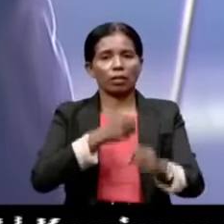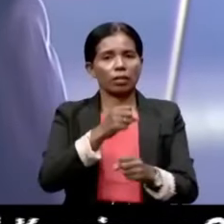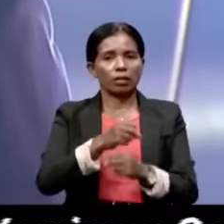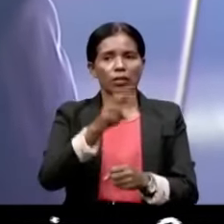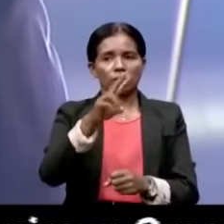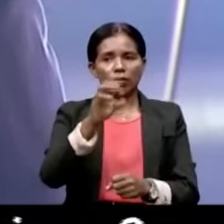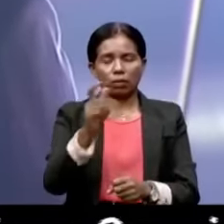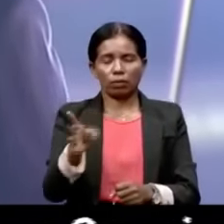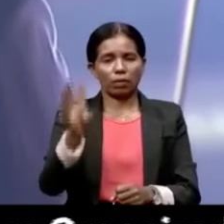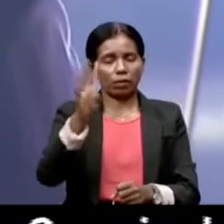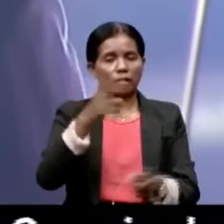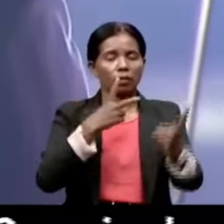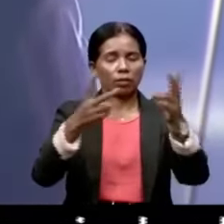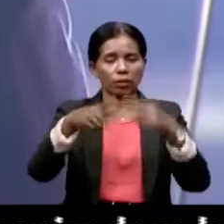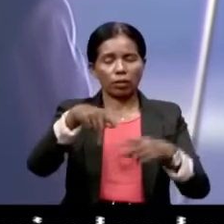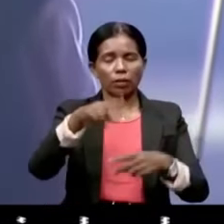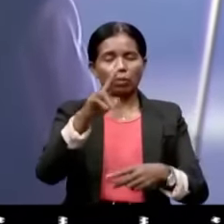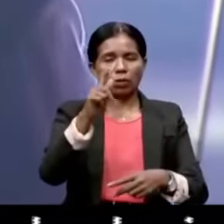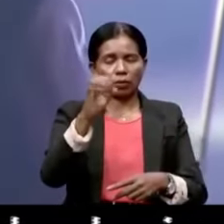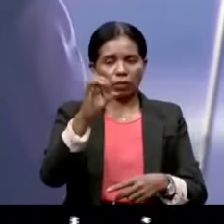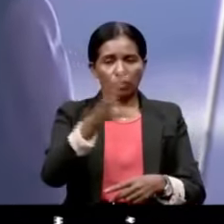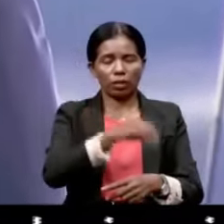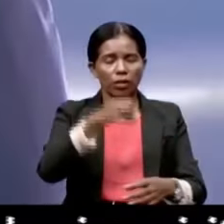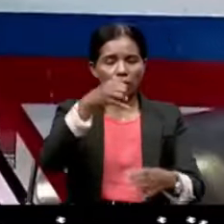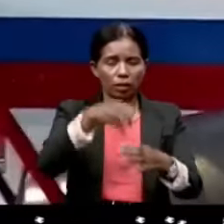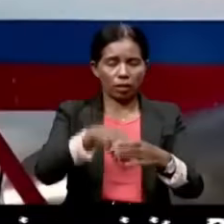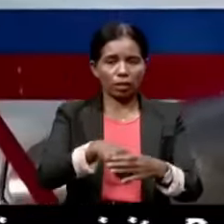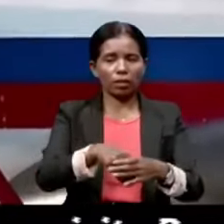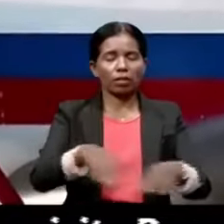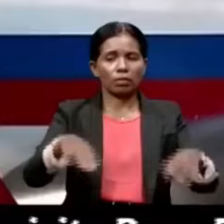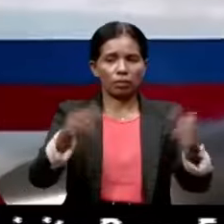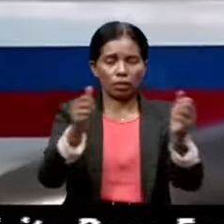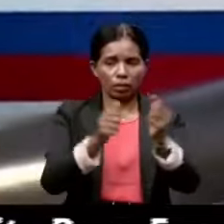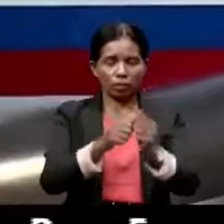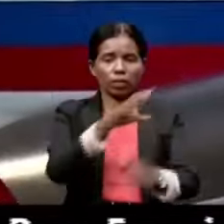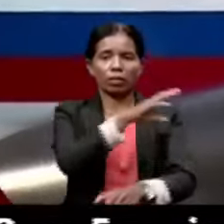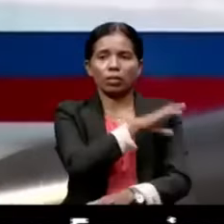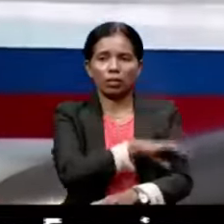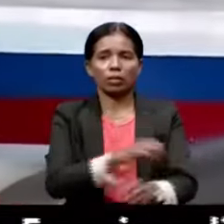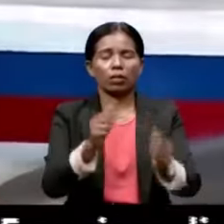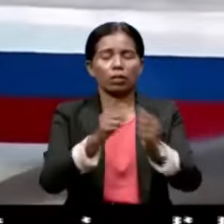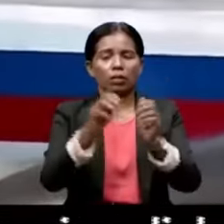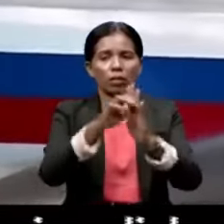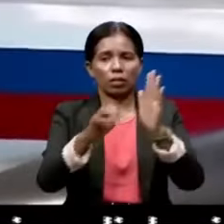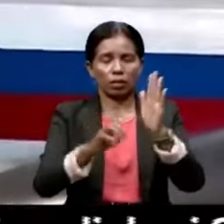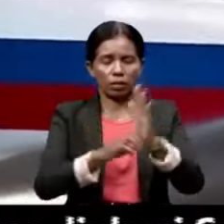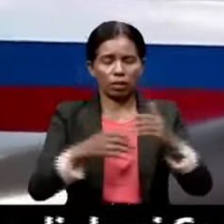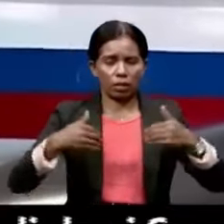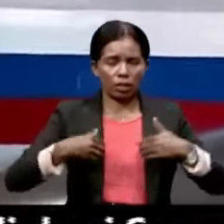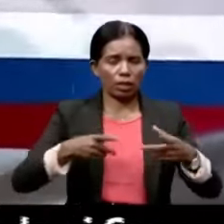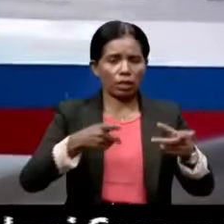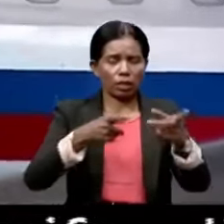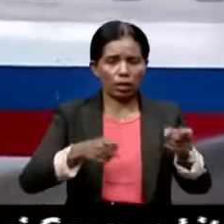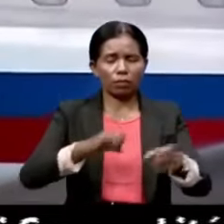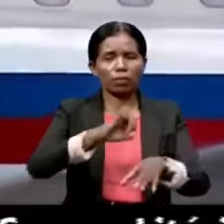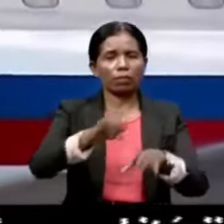nilaran. Iha visita ne Putin promete atu haklean liutan a relasaun komersio na segurança ho estado nebe iha kilat nuklear nebe